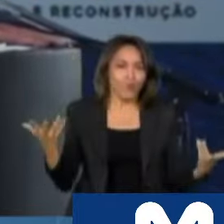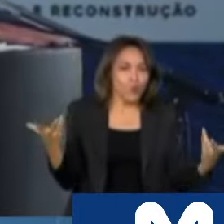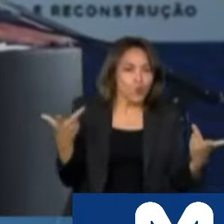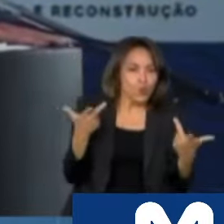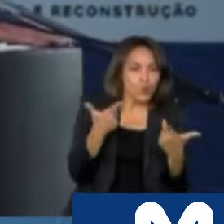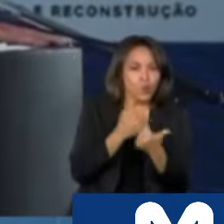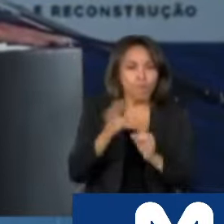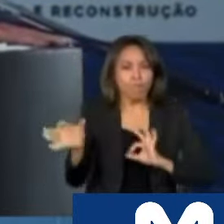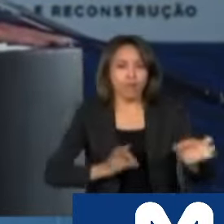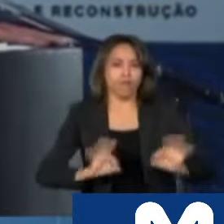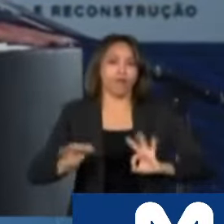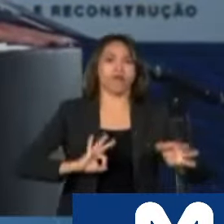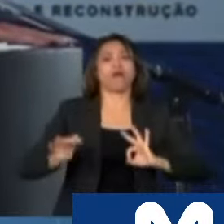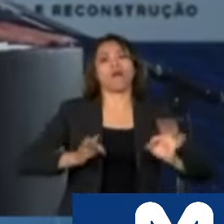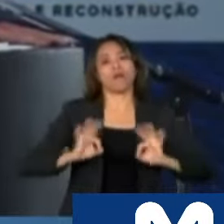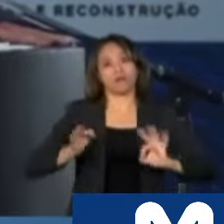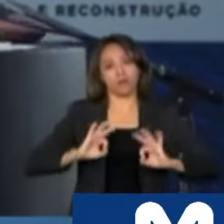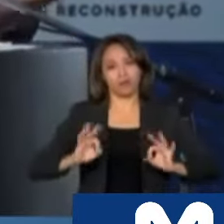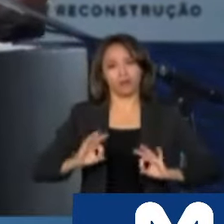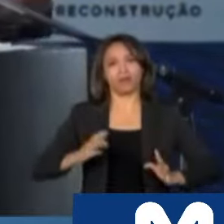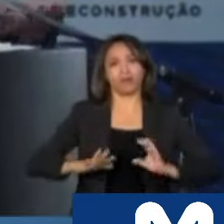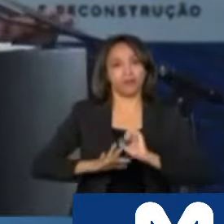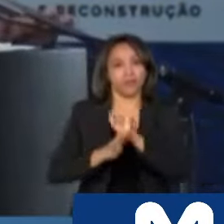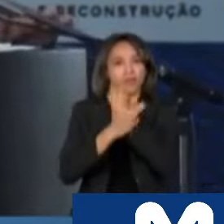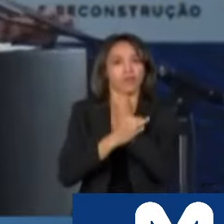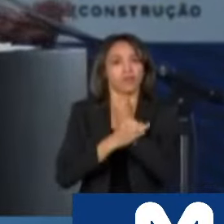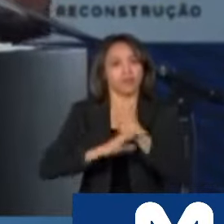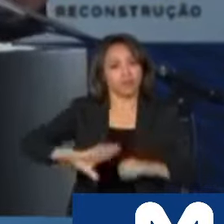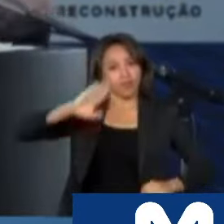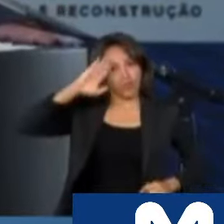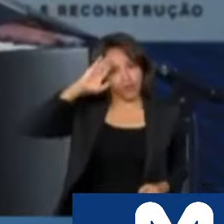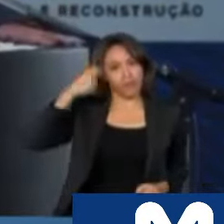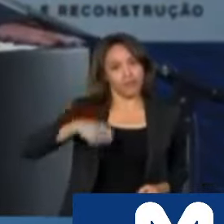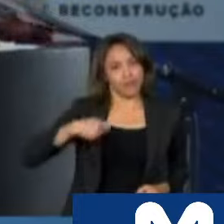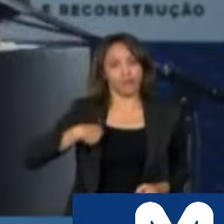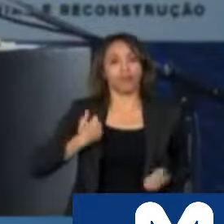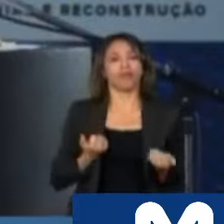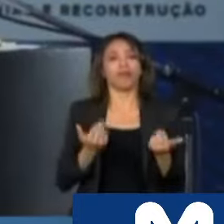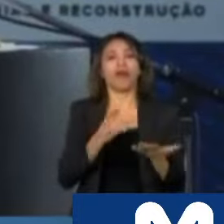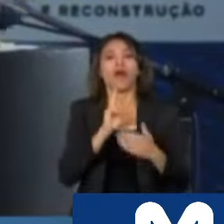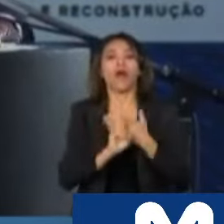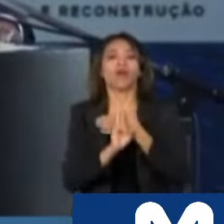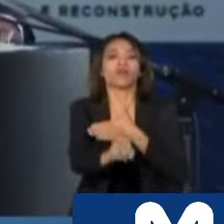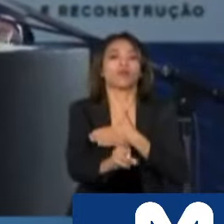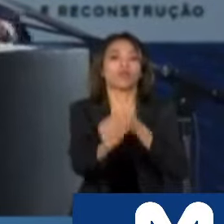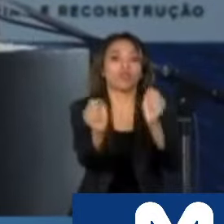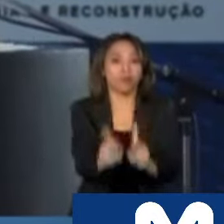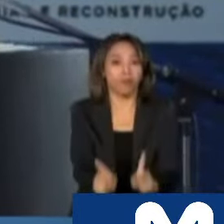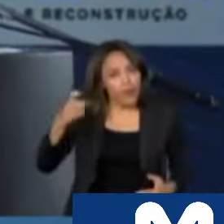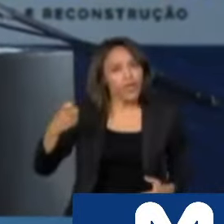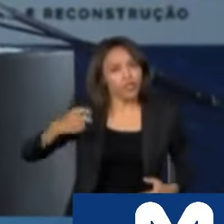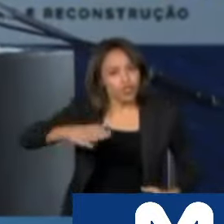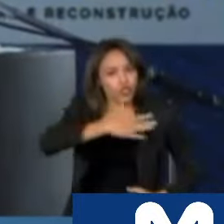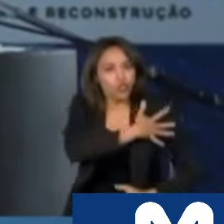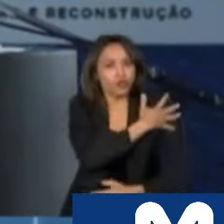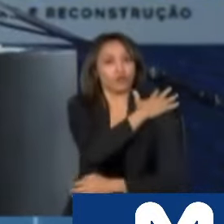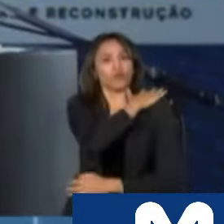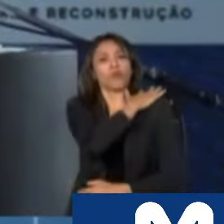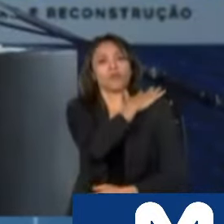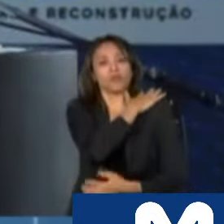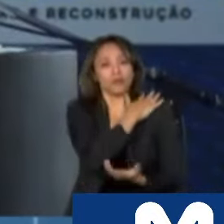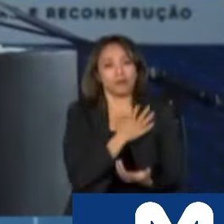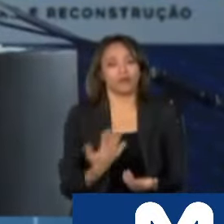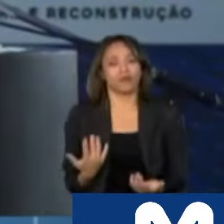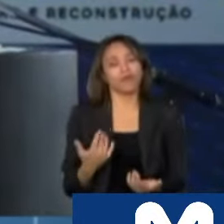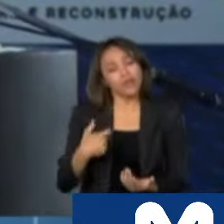e recursos orçamentários extras, a dotação orçamentária para investimento em Forças Armadas. Você praticamente vai